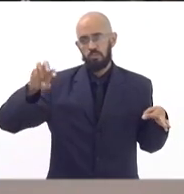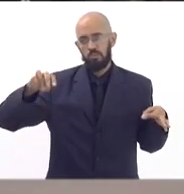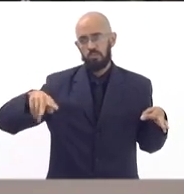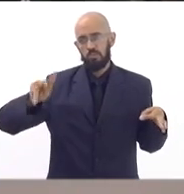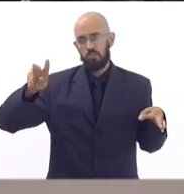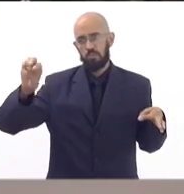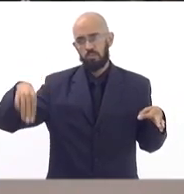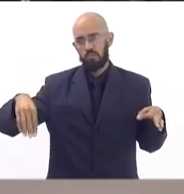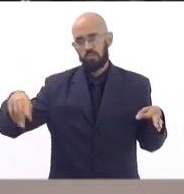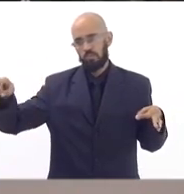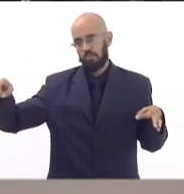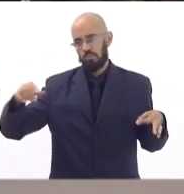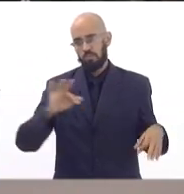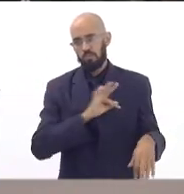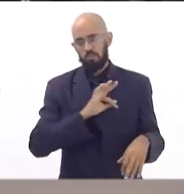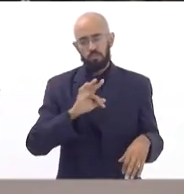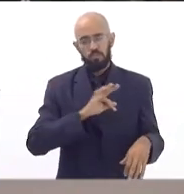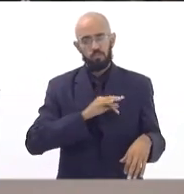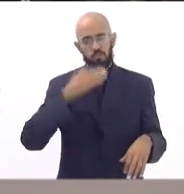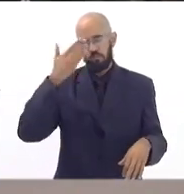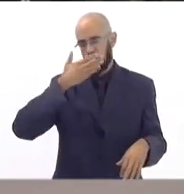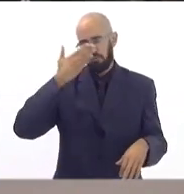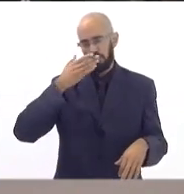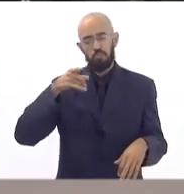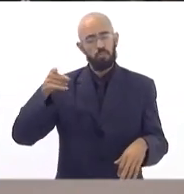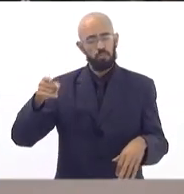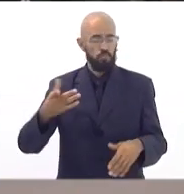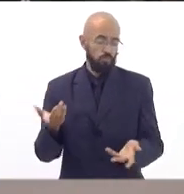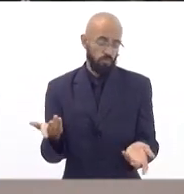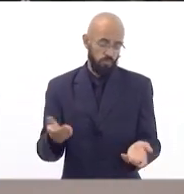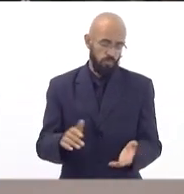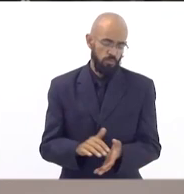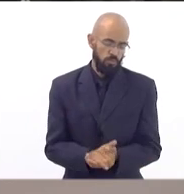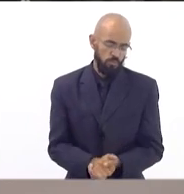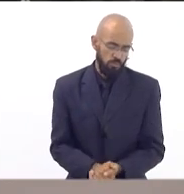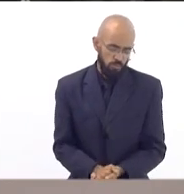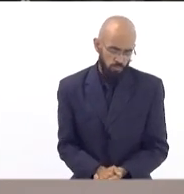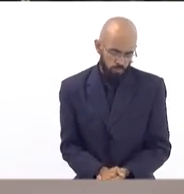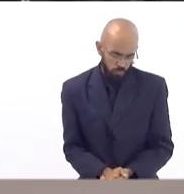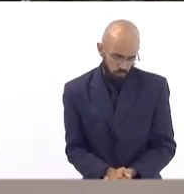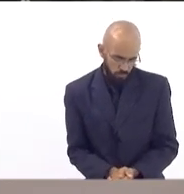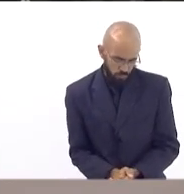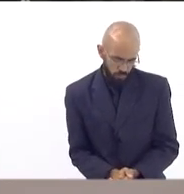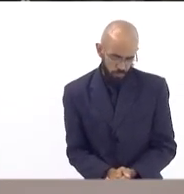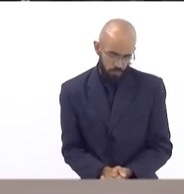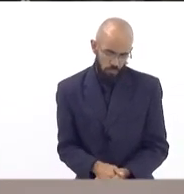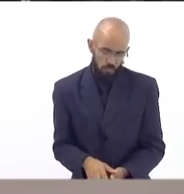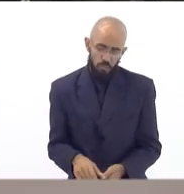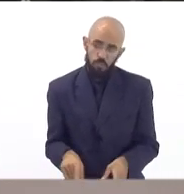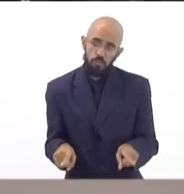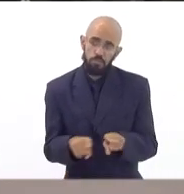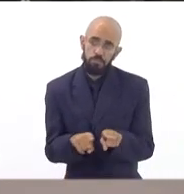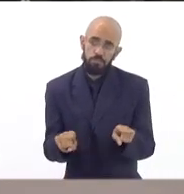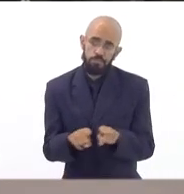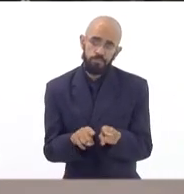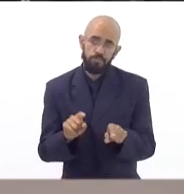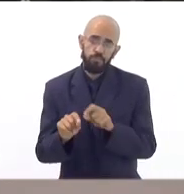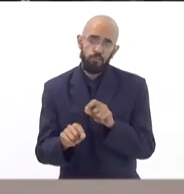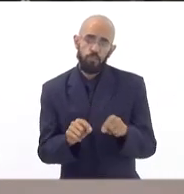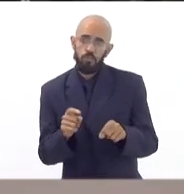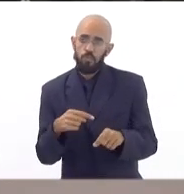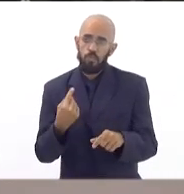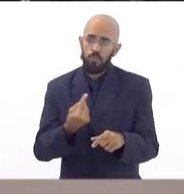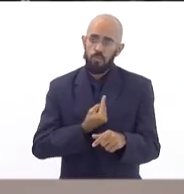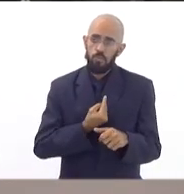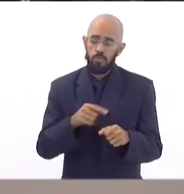Polícia Militar fossem segurança e fica cega naquela ocorrência Essa é a gente tem efeito